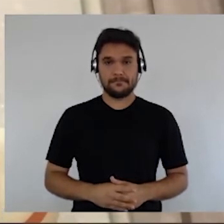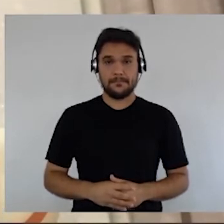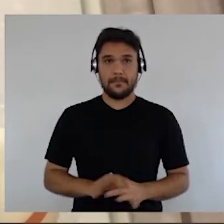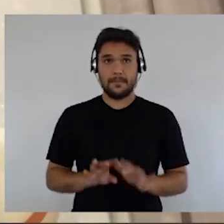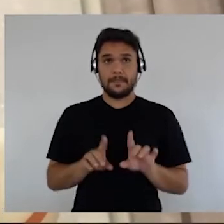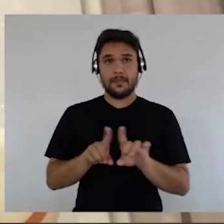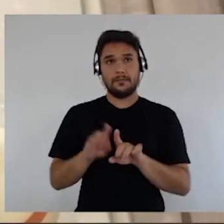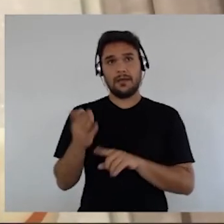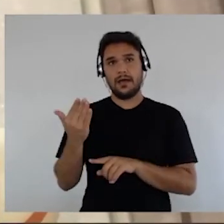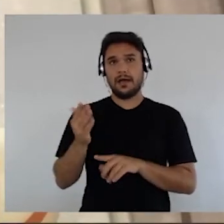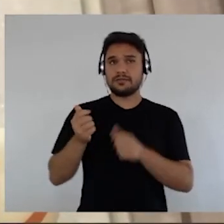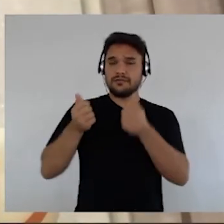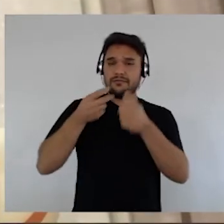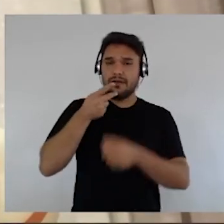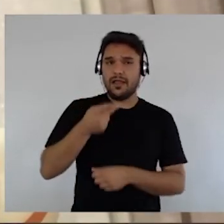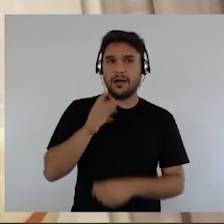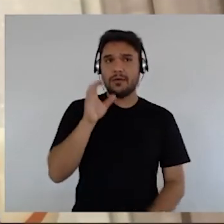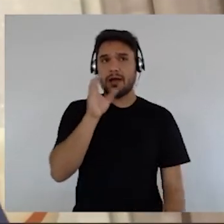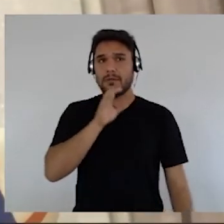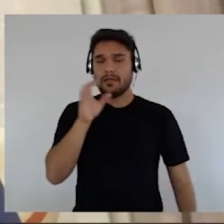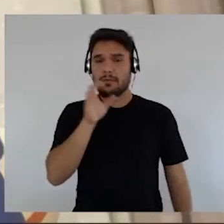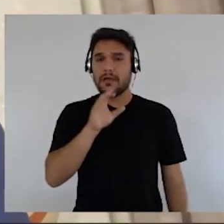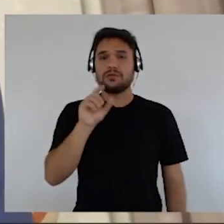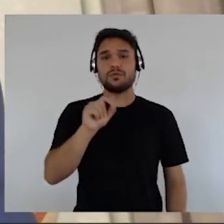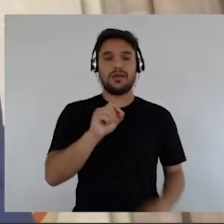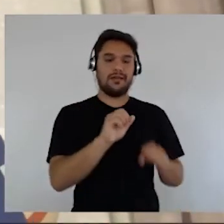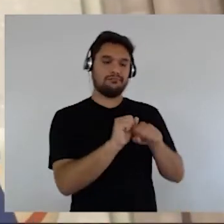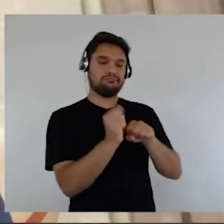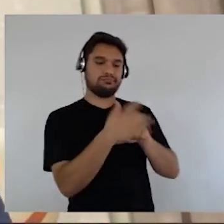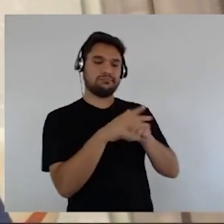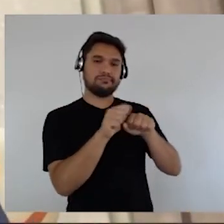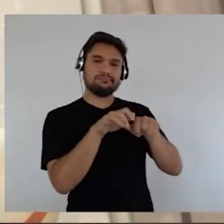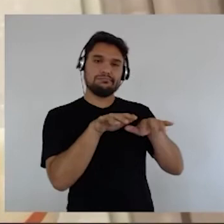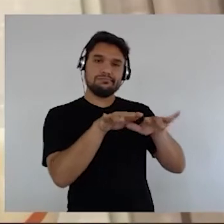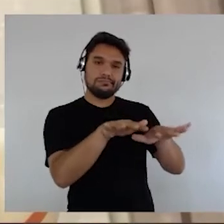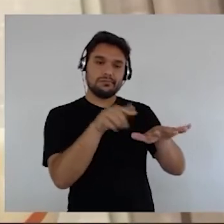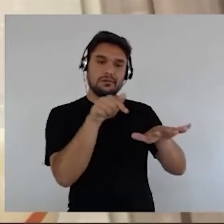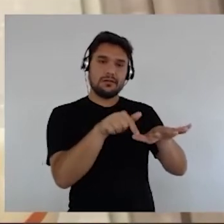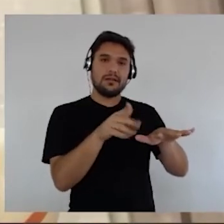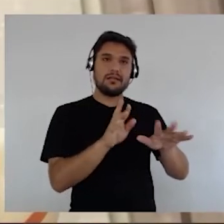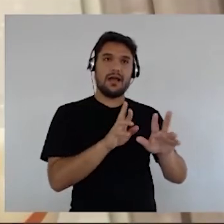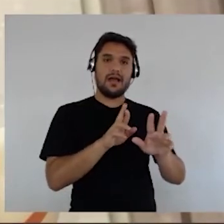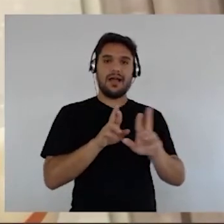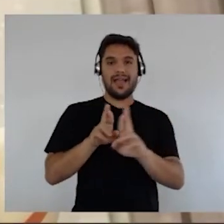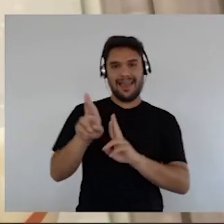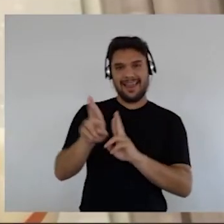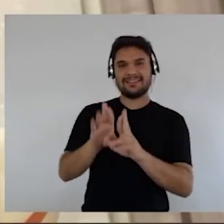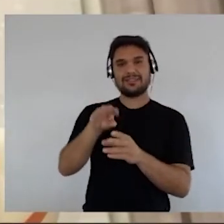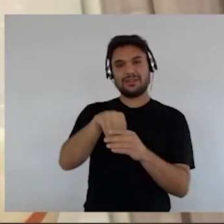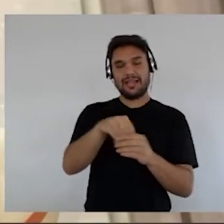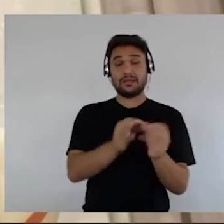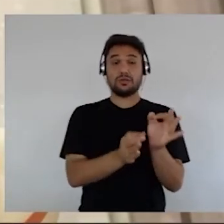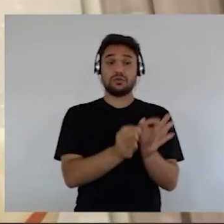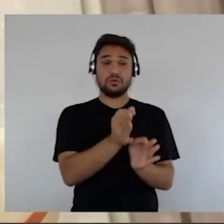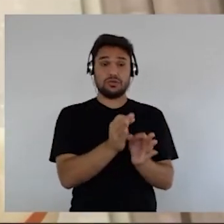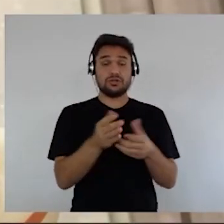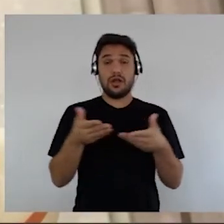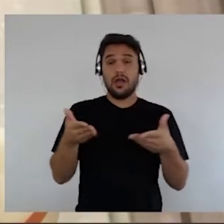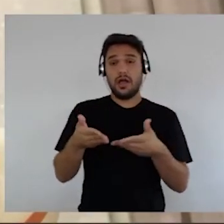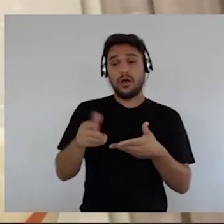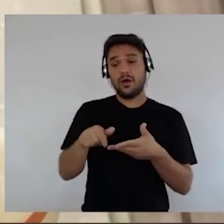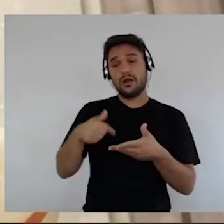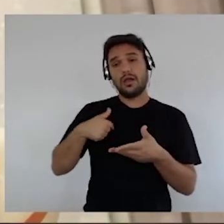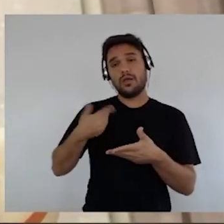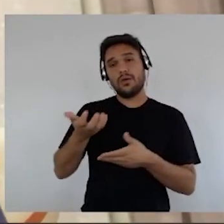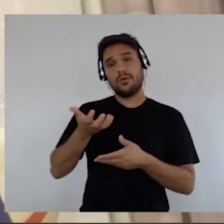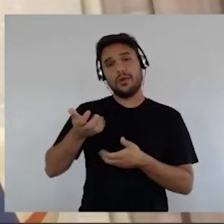Falamos, então, rapidamente da pandemia, das relações jurídicas e agora